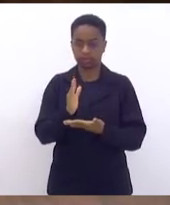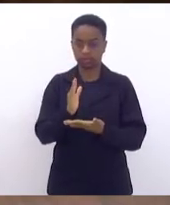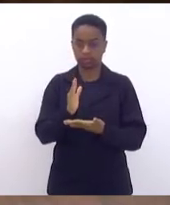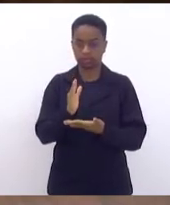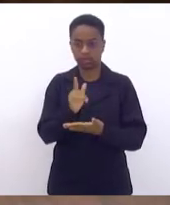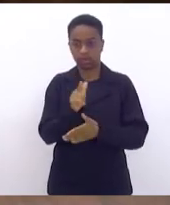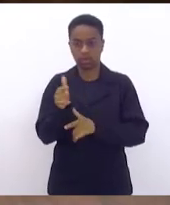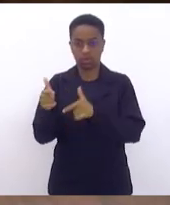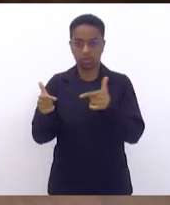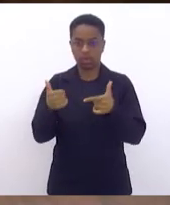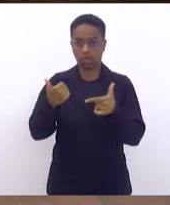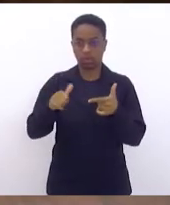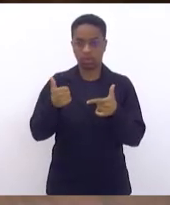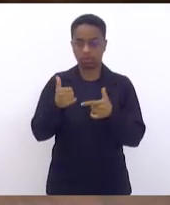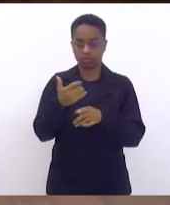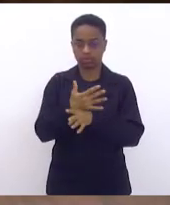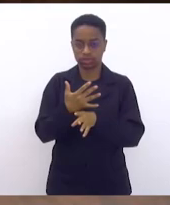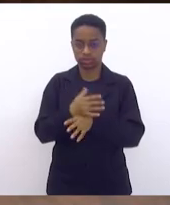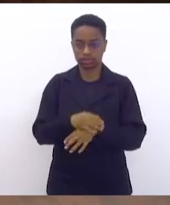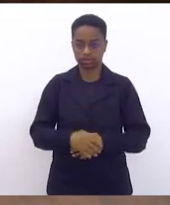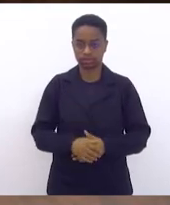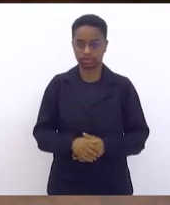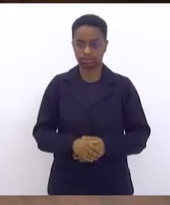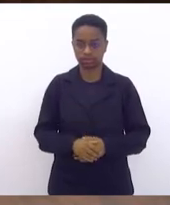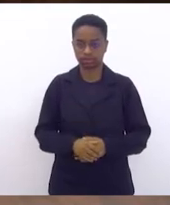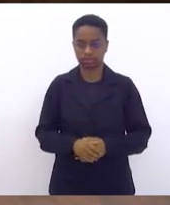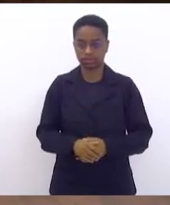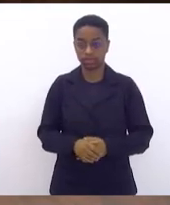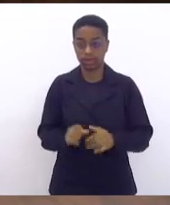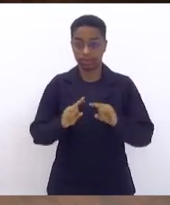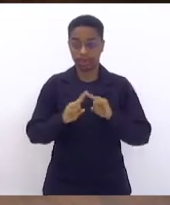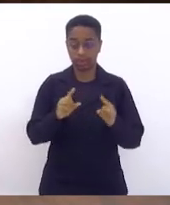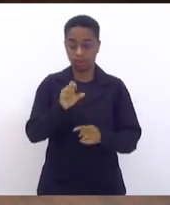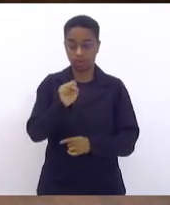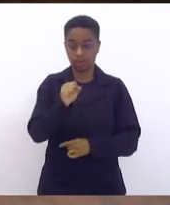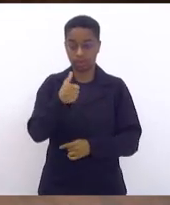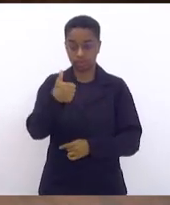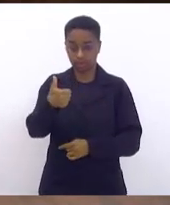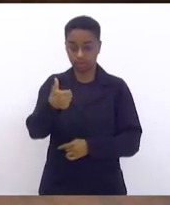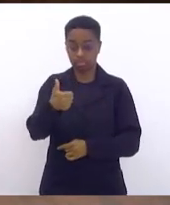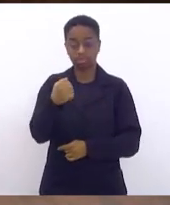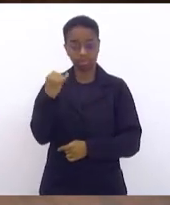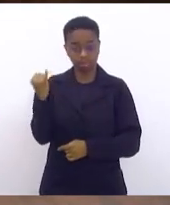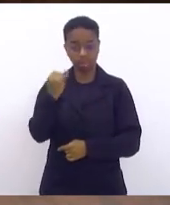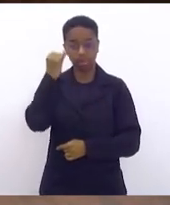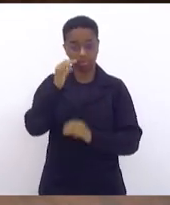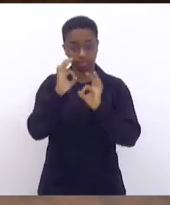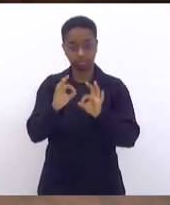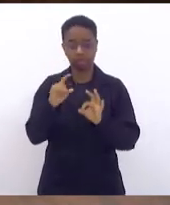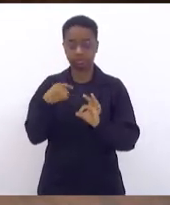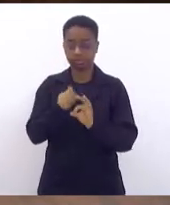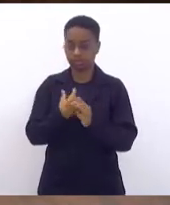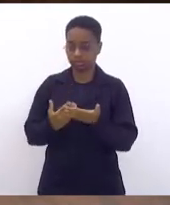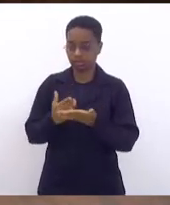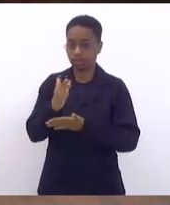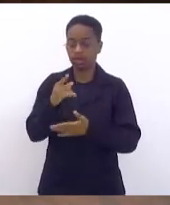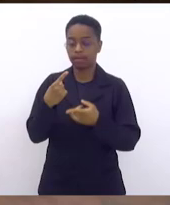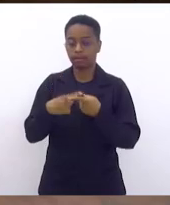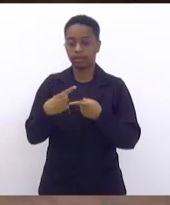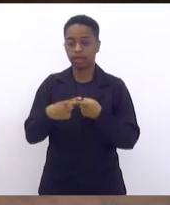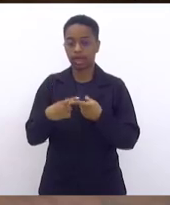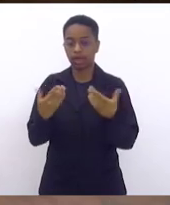os outros municípios. Mas esses 81 aqui é muito importante que a gente aprove. Hoje nós